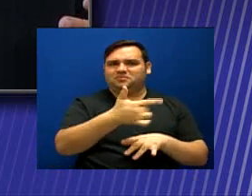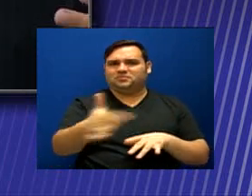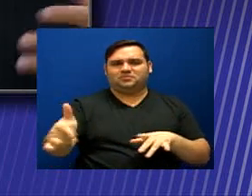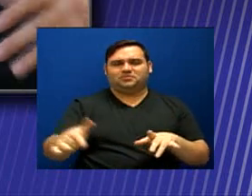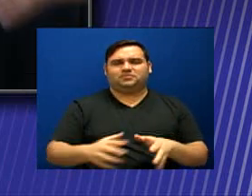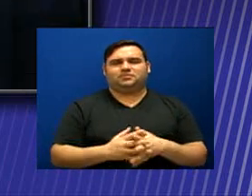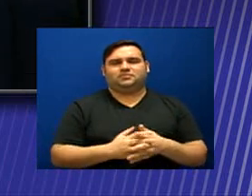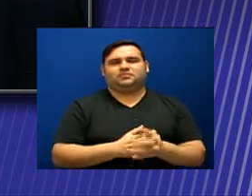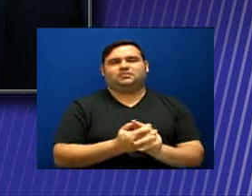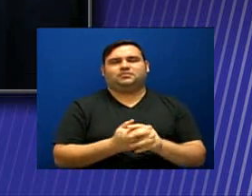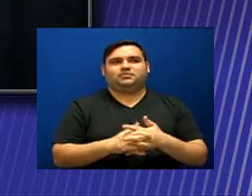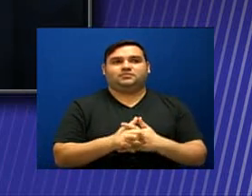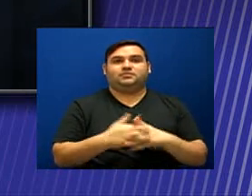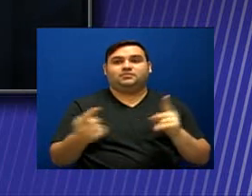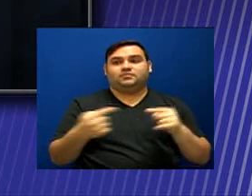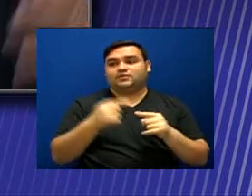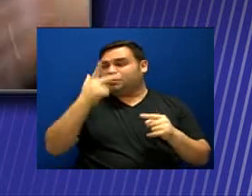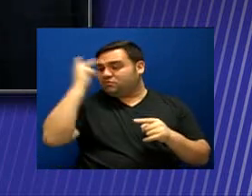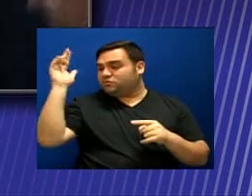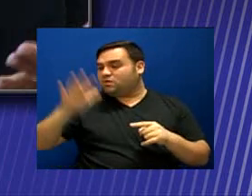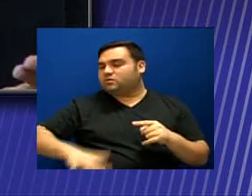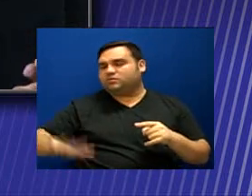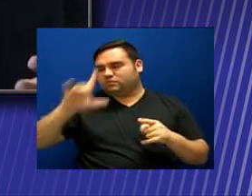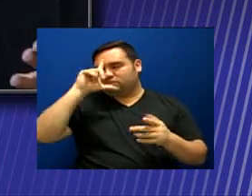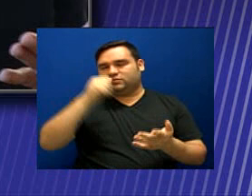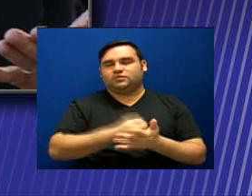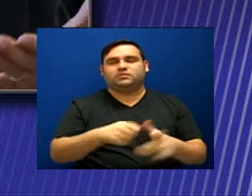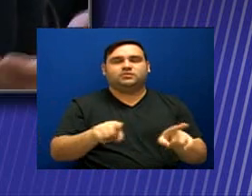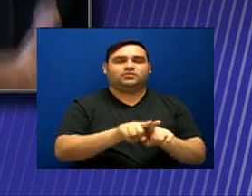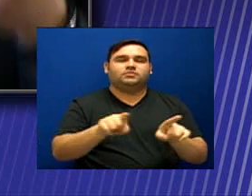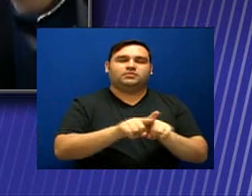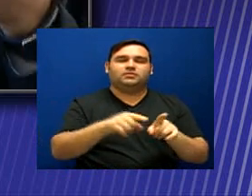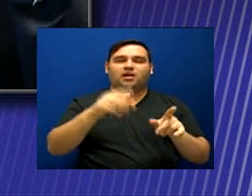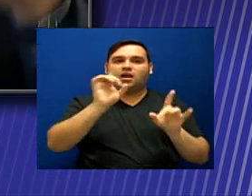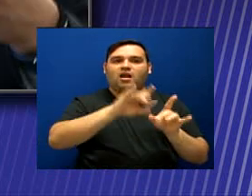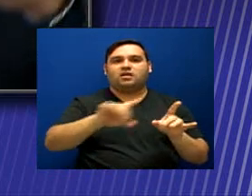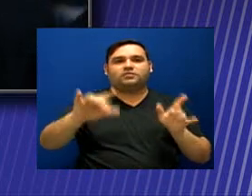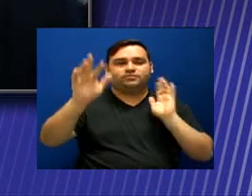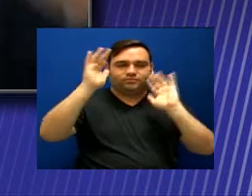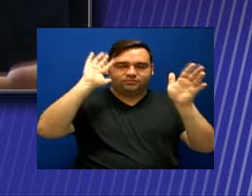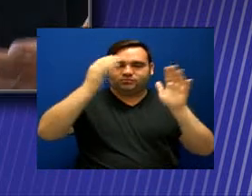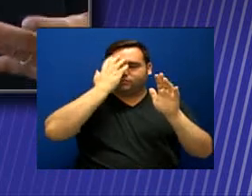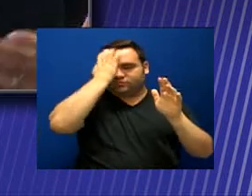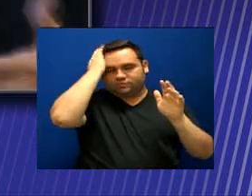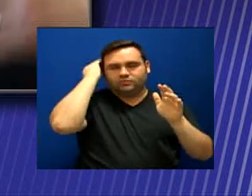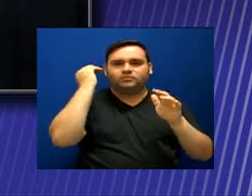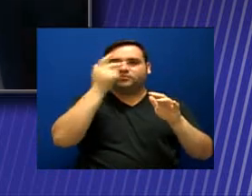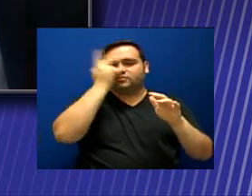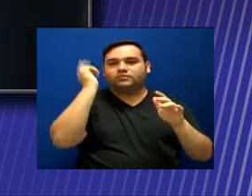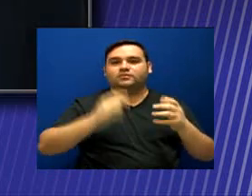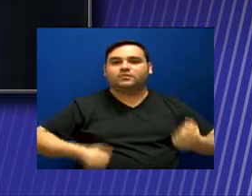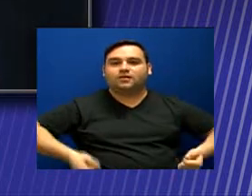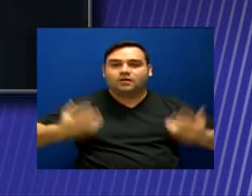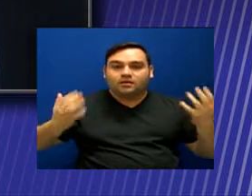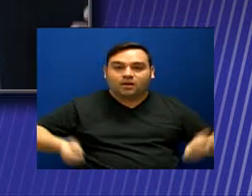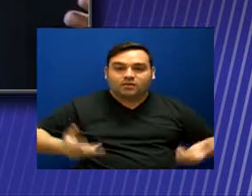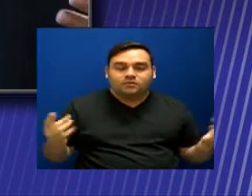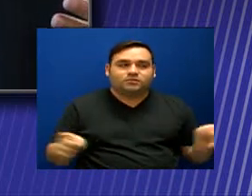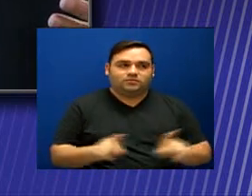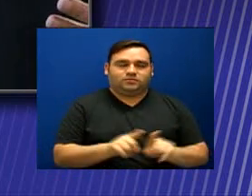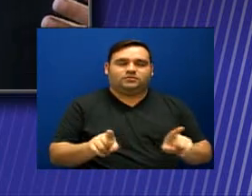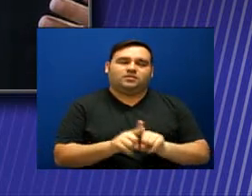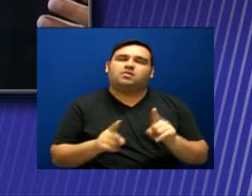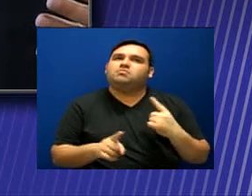demais vereadores. Isso cabe à população e à consciência de cada um. Porque se a pessoa gasta... E esse gasto é